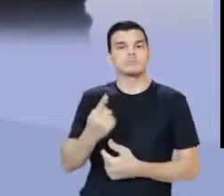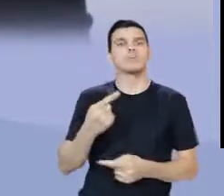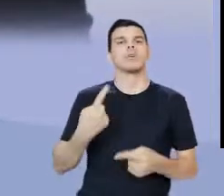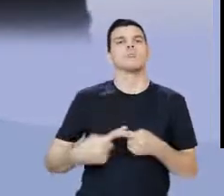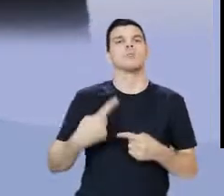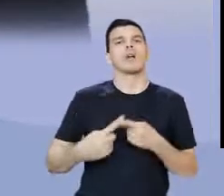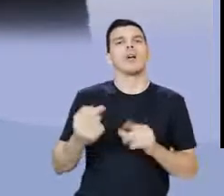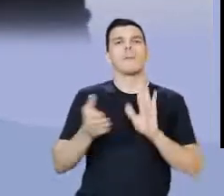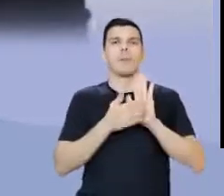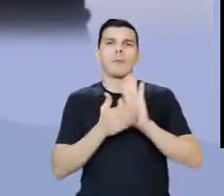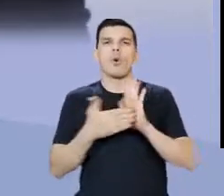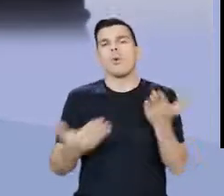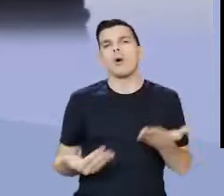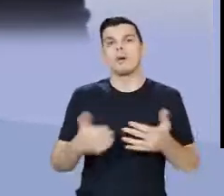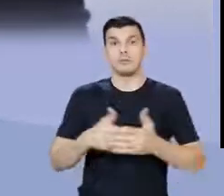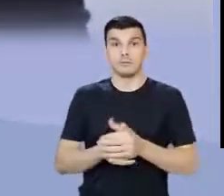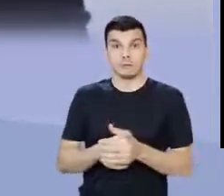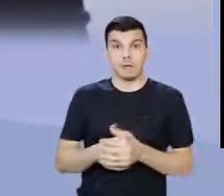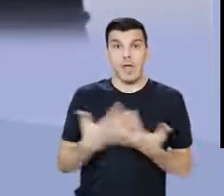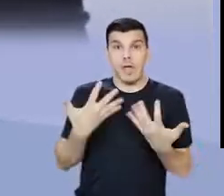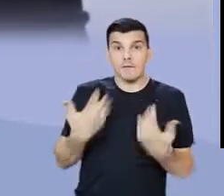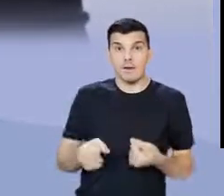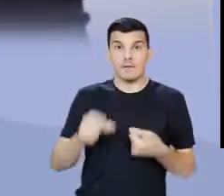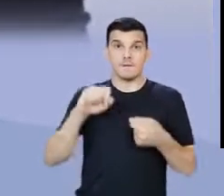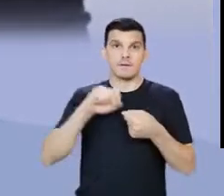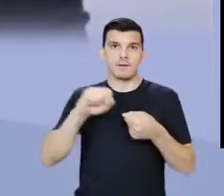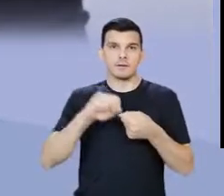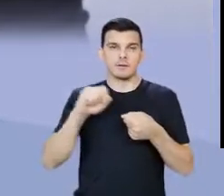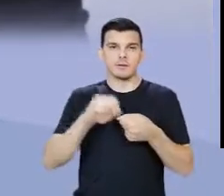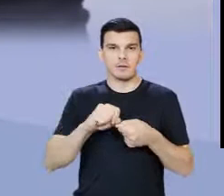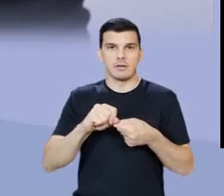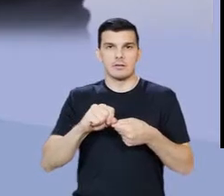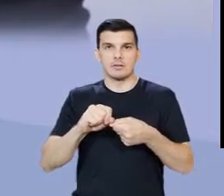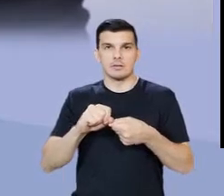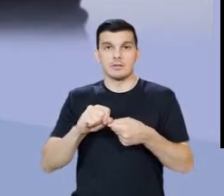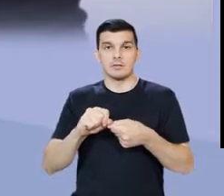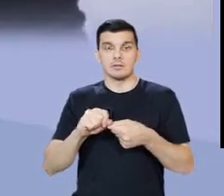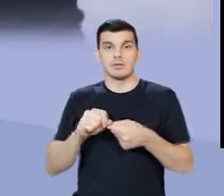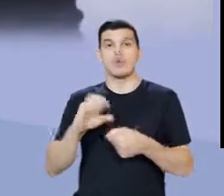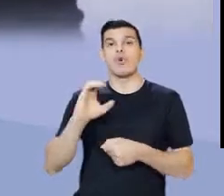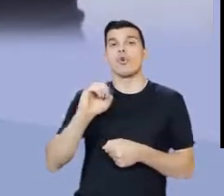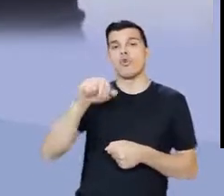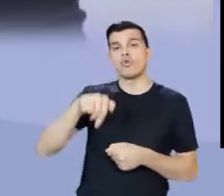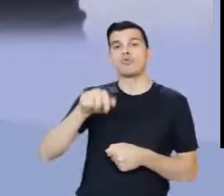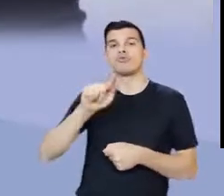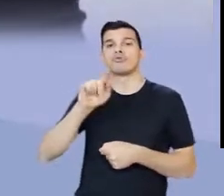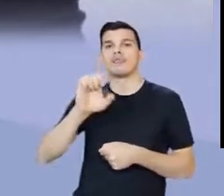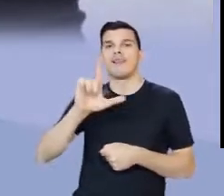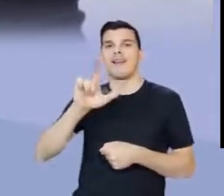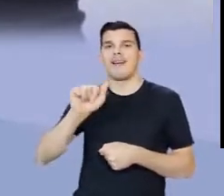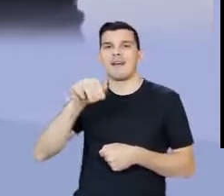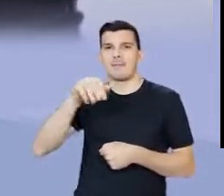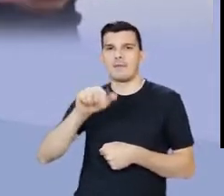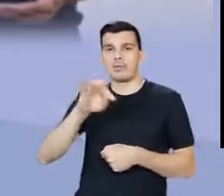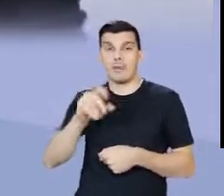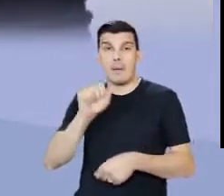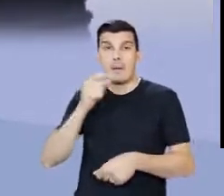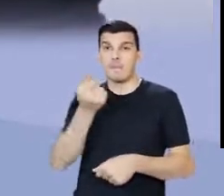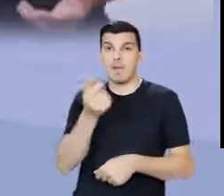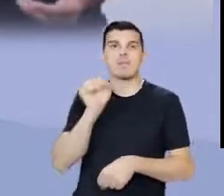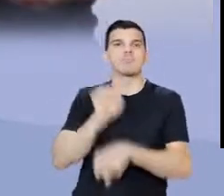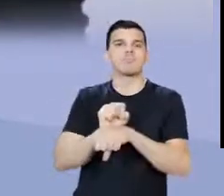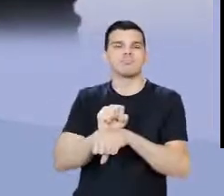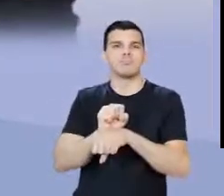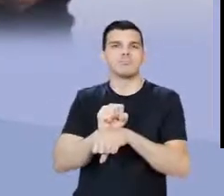ideia, porque a ideia seguinte era: vamos fazer os congelamentos. A ideia do congelamento de preço. É claro que